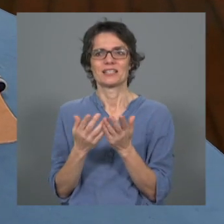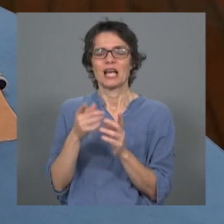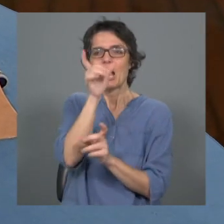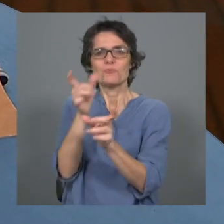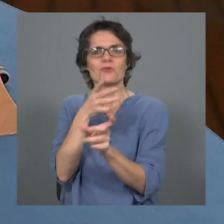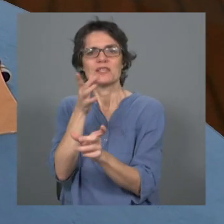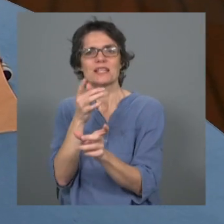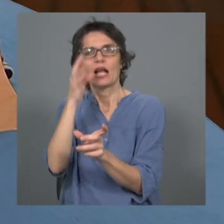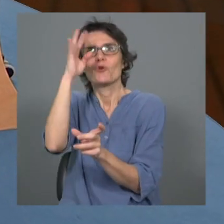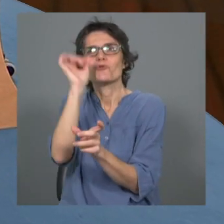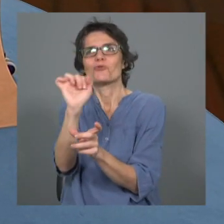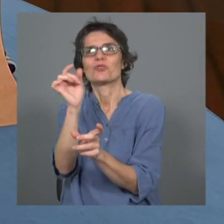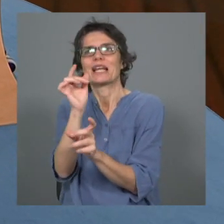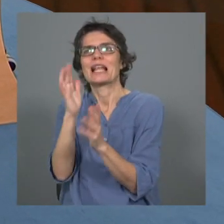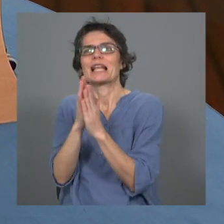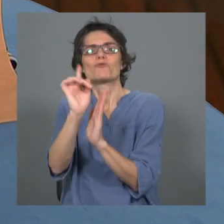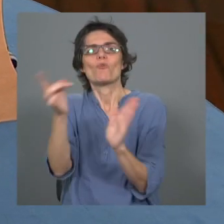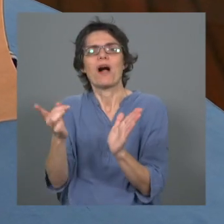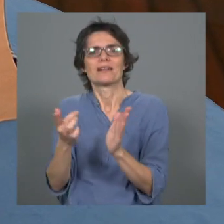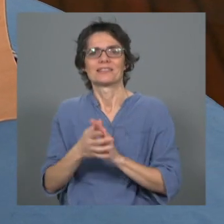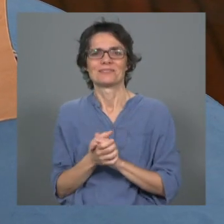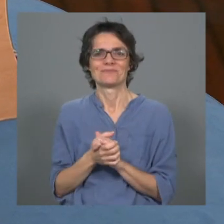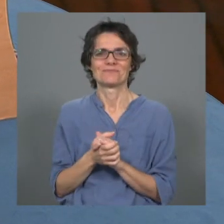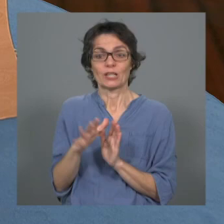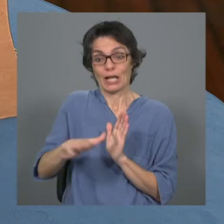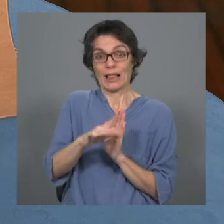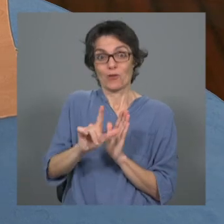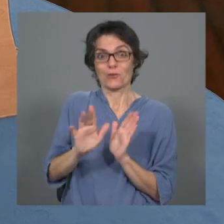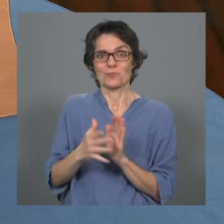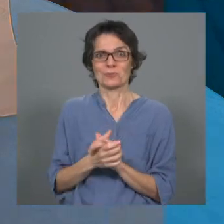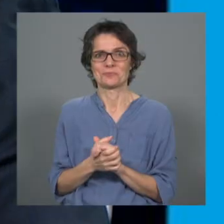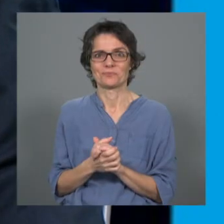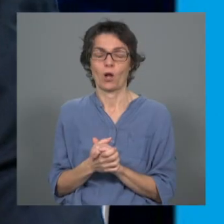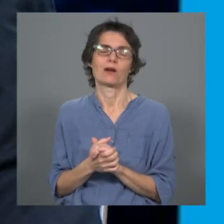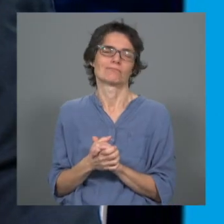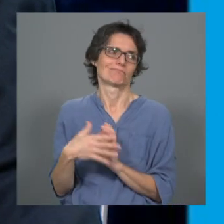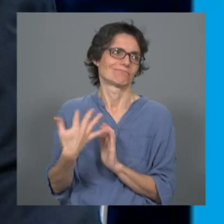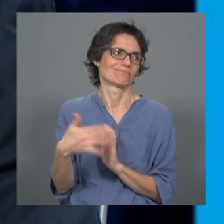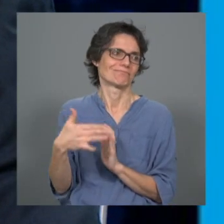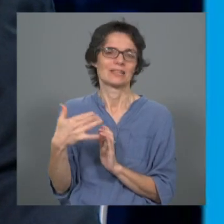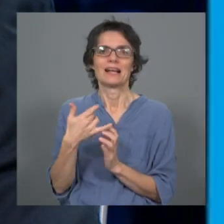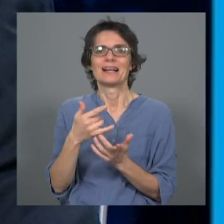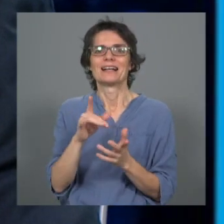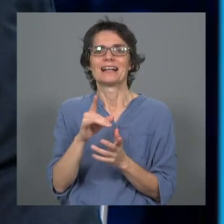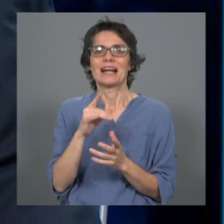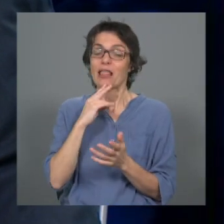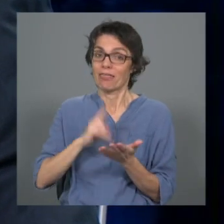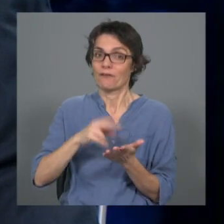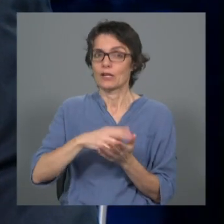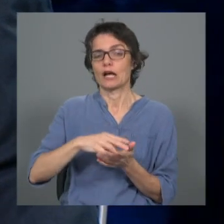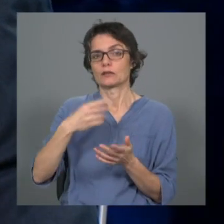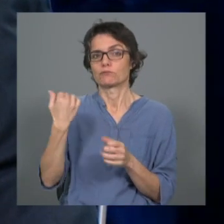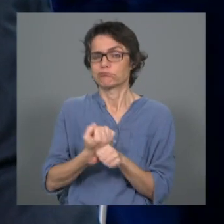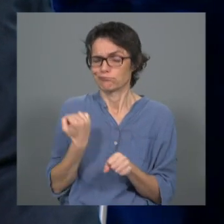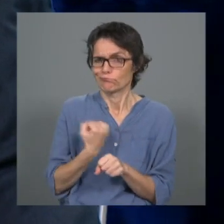e continuam hoje a sonhar estas pessoas no Patriarcado de Lisboa? E de facto foi um volume imenso de muito papel, não